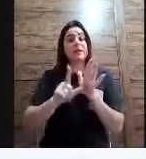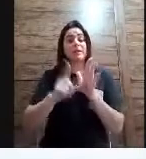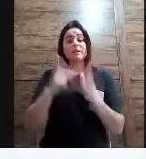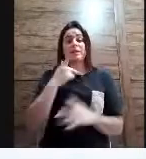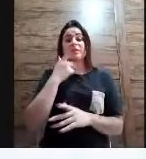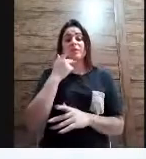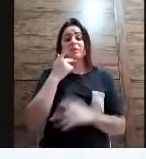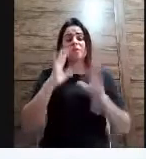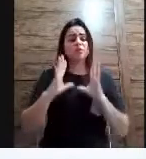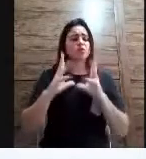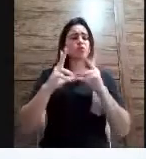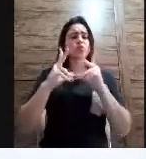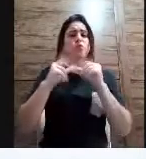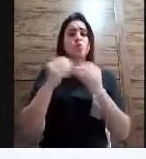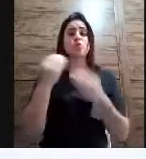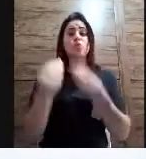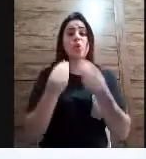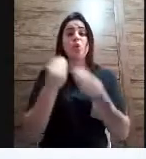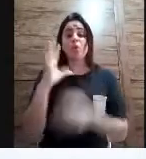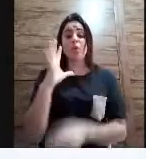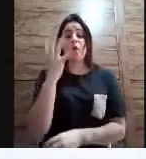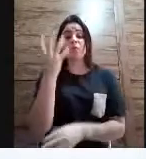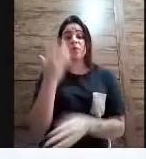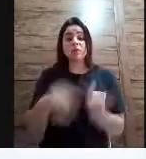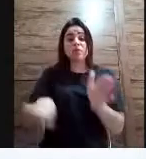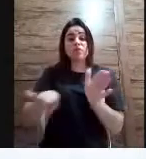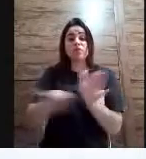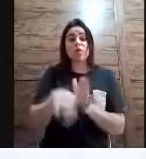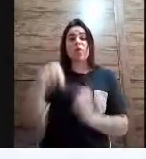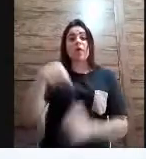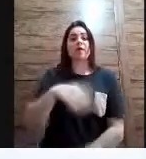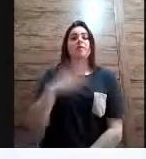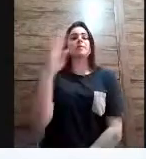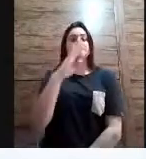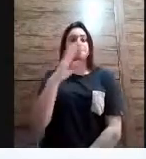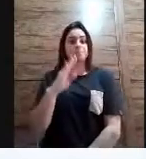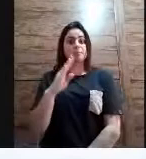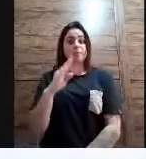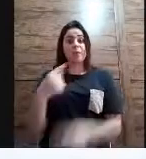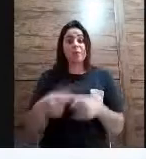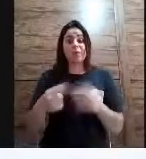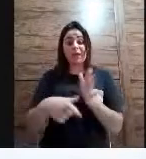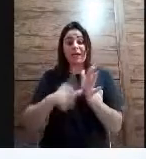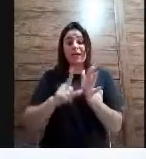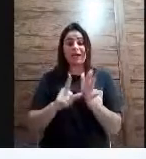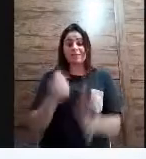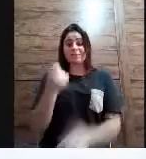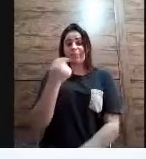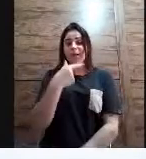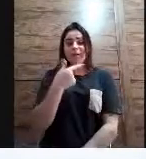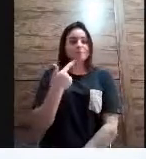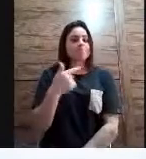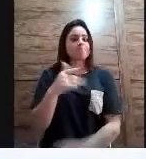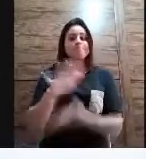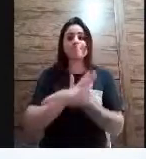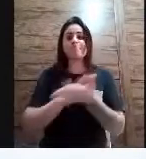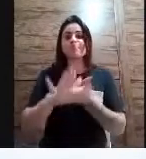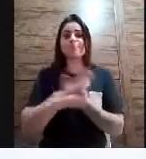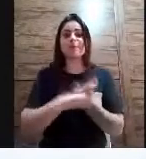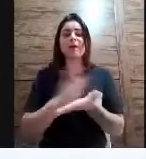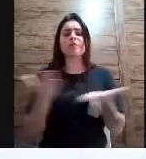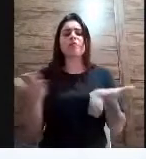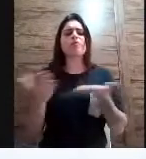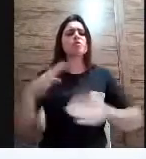está desde o primeiro caso, ela está desde quando não tinha remédio. Então, a gente vai vir desde lá e chegar na situação da AIDS no Brasil